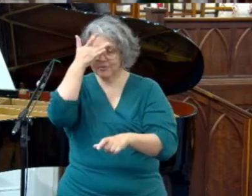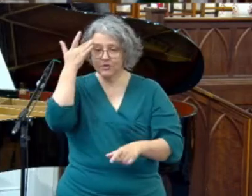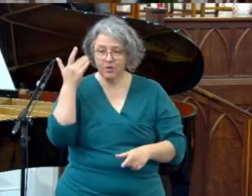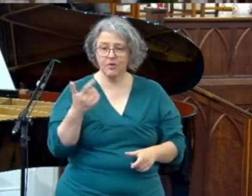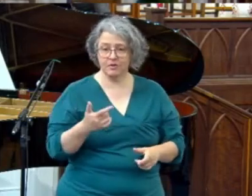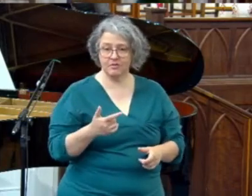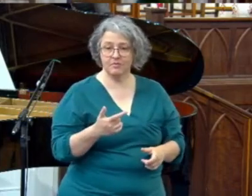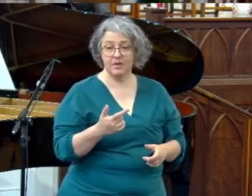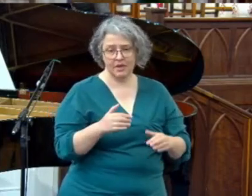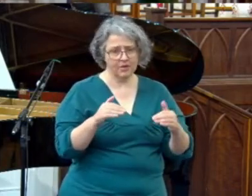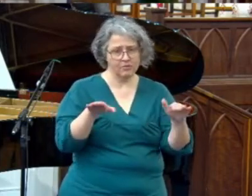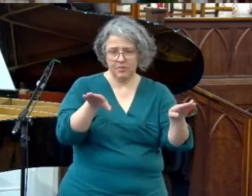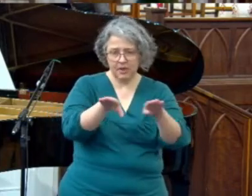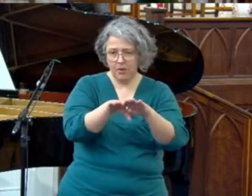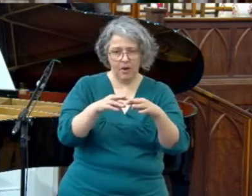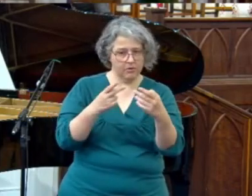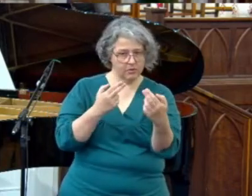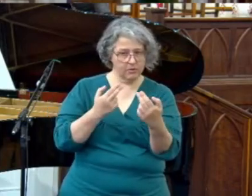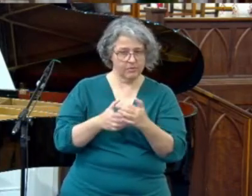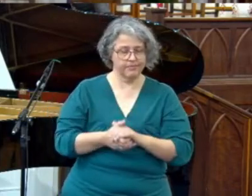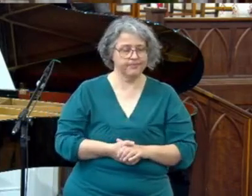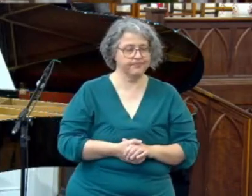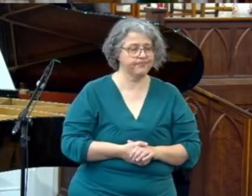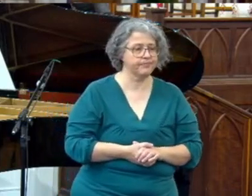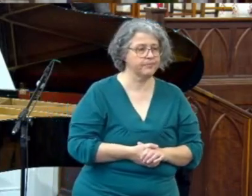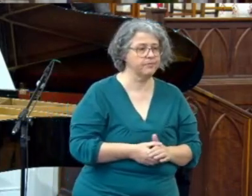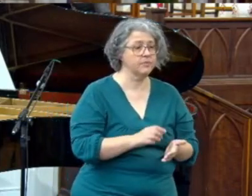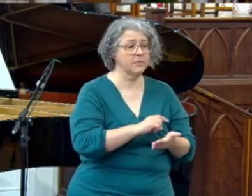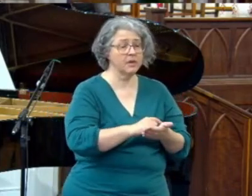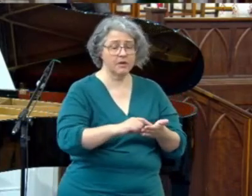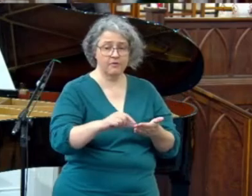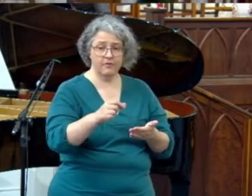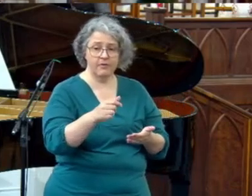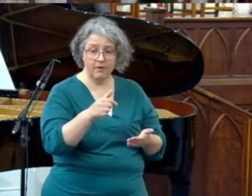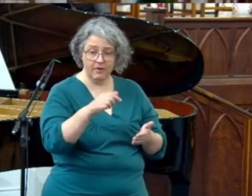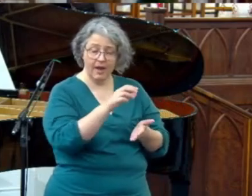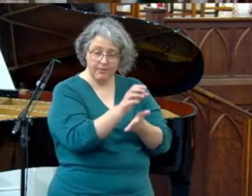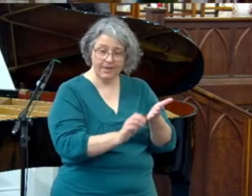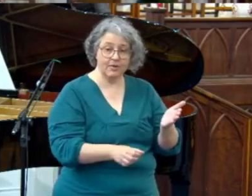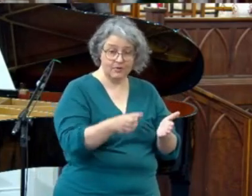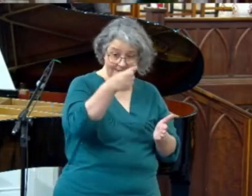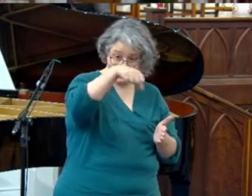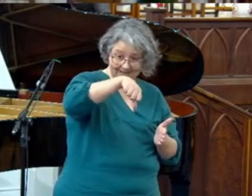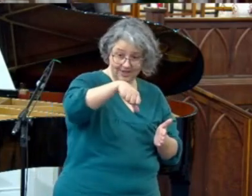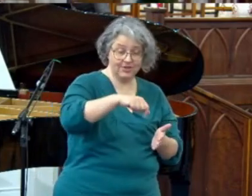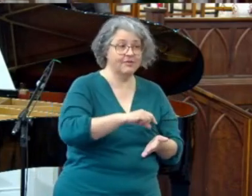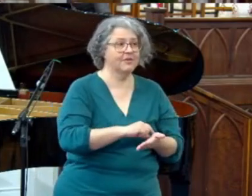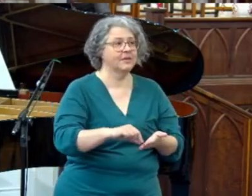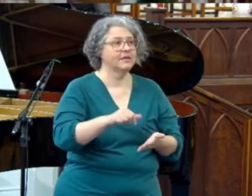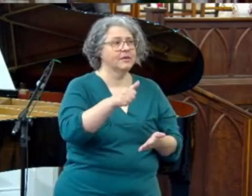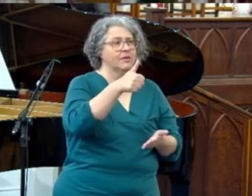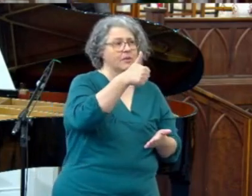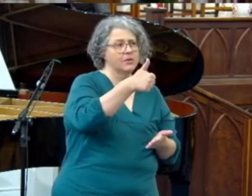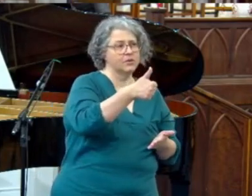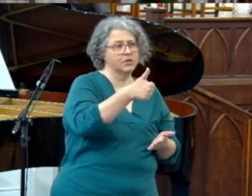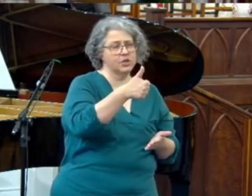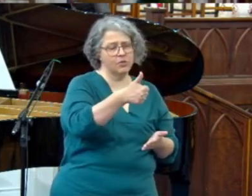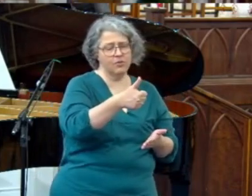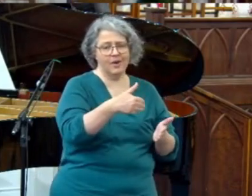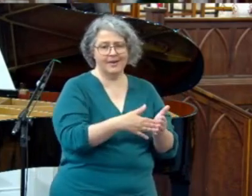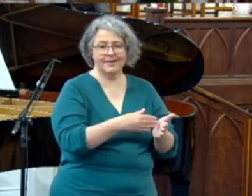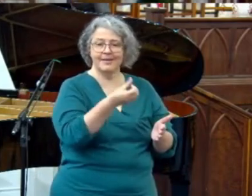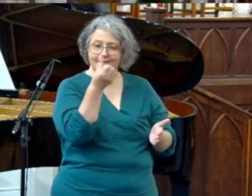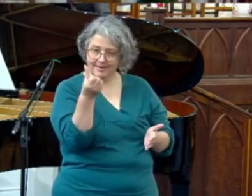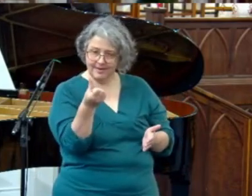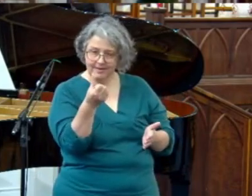partir do versículo 1, a partir do versículo de número 1, e nós vamos ler do 1 ao 6, porque eles